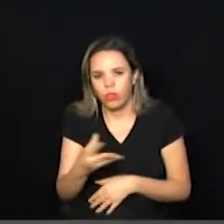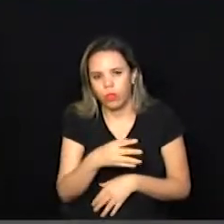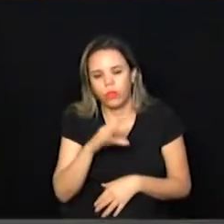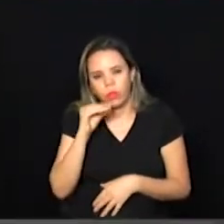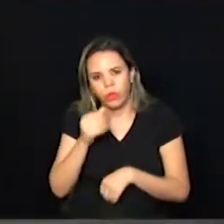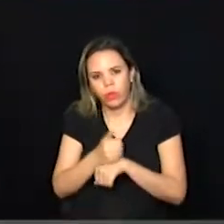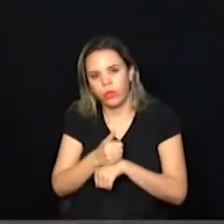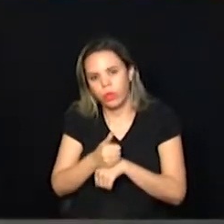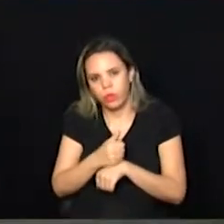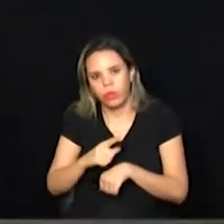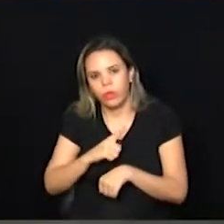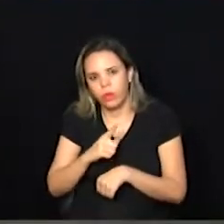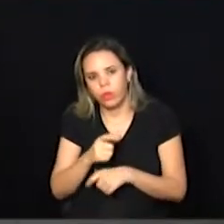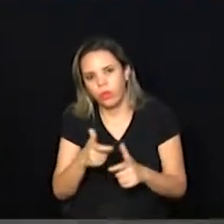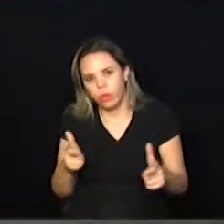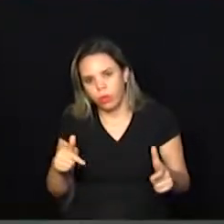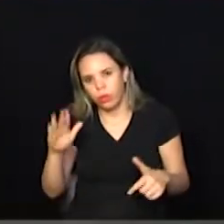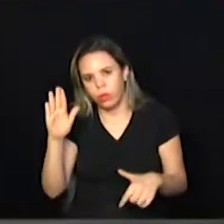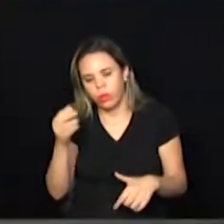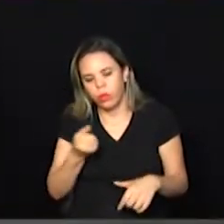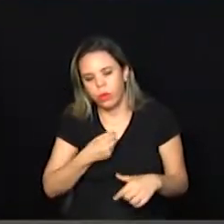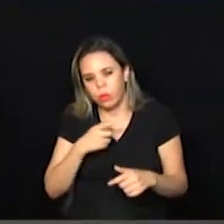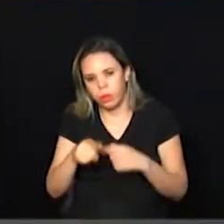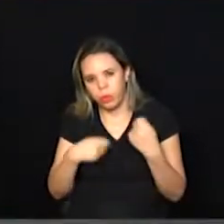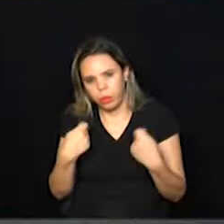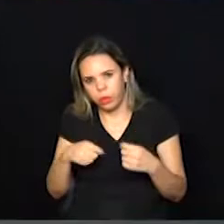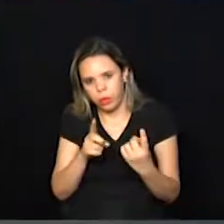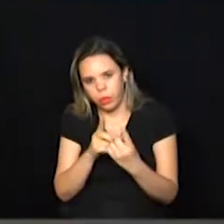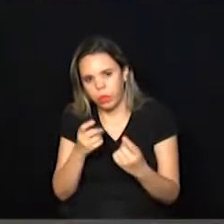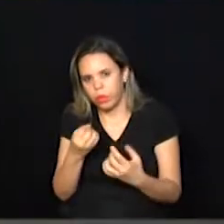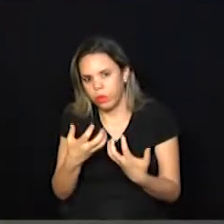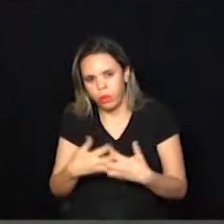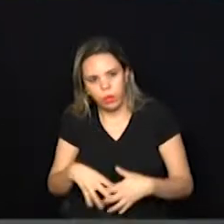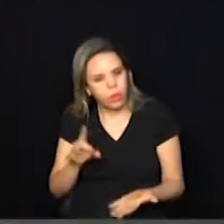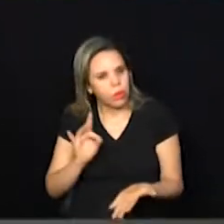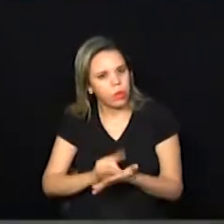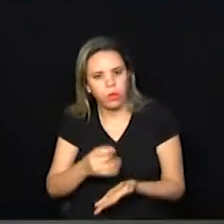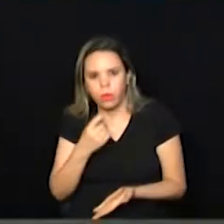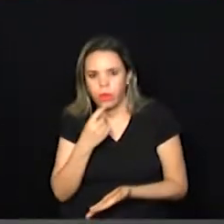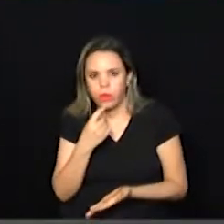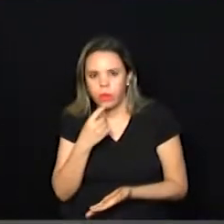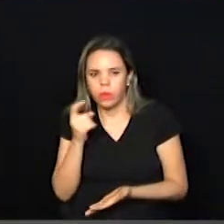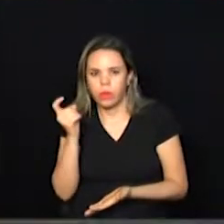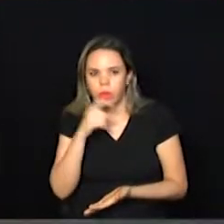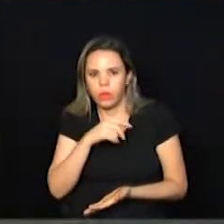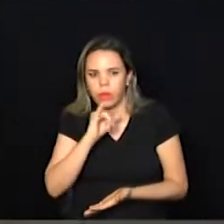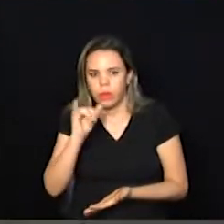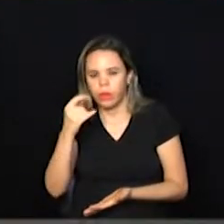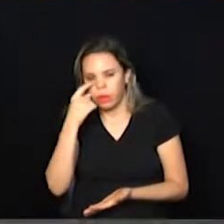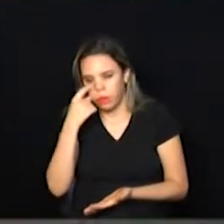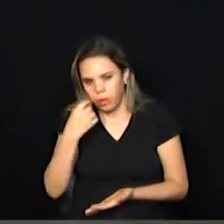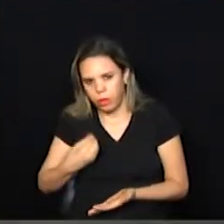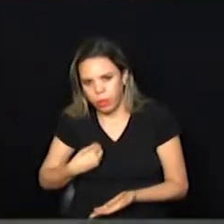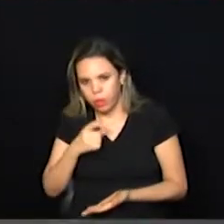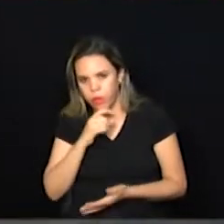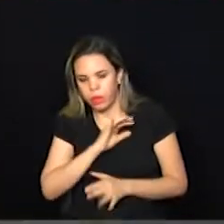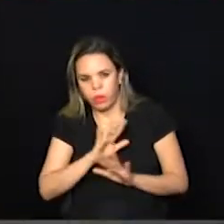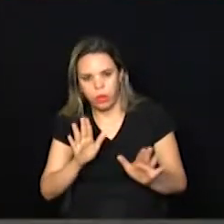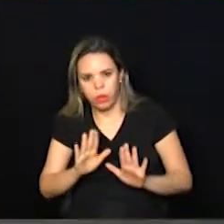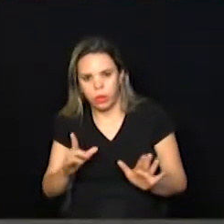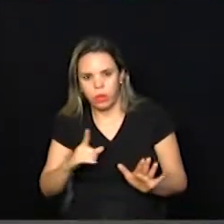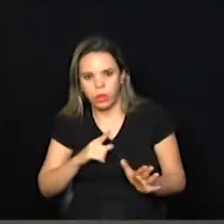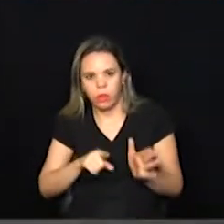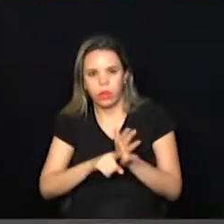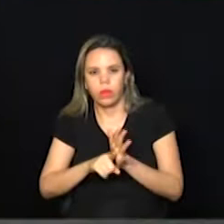que ter uma ampliação de números. Isso aqui não reflete a realidade de Campinas, seria enganar, nós estaríamos enganando. E aí a gente tem que